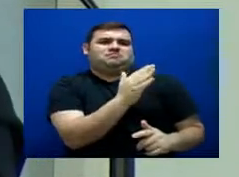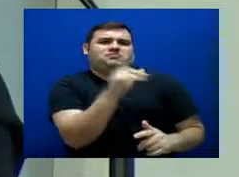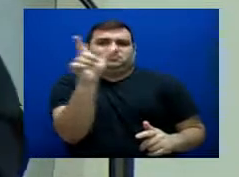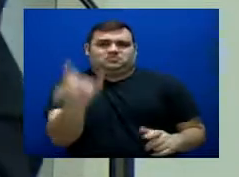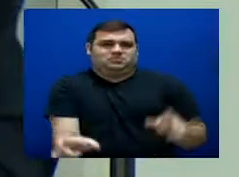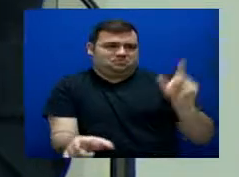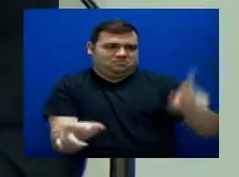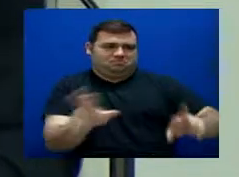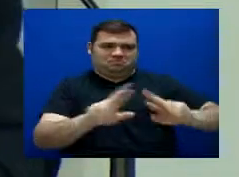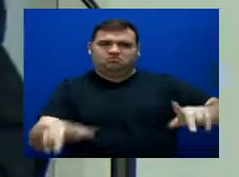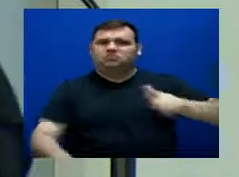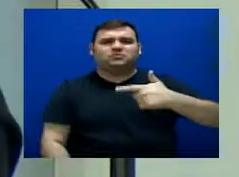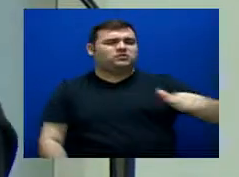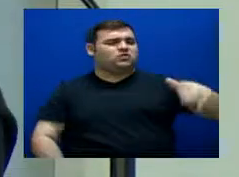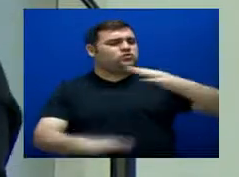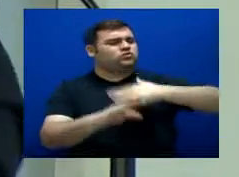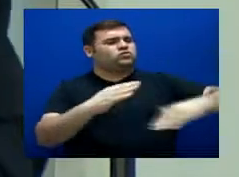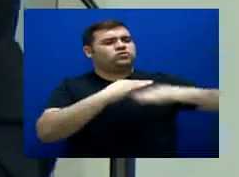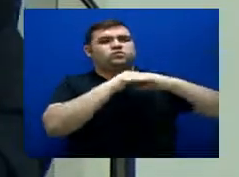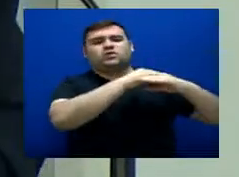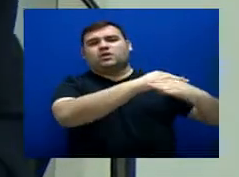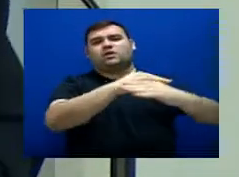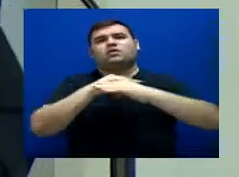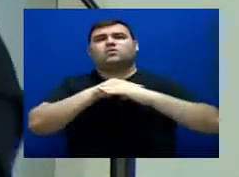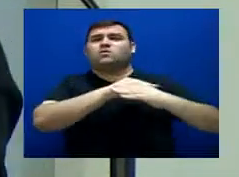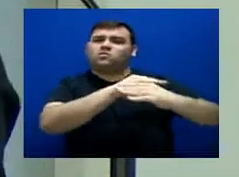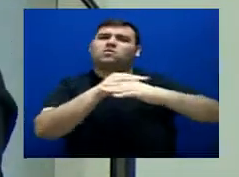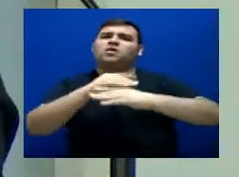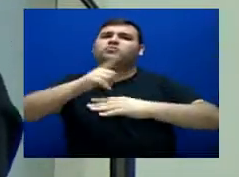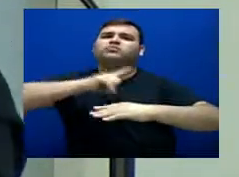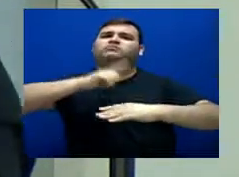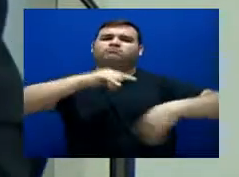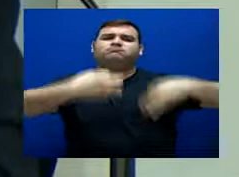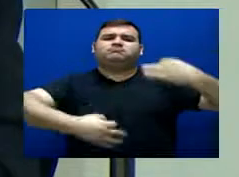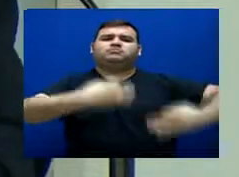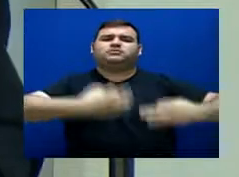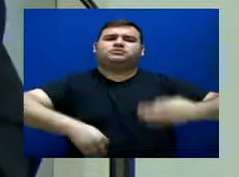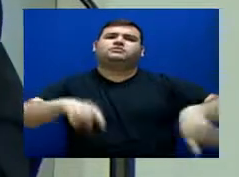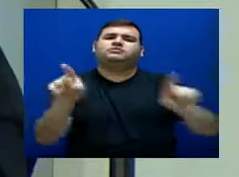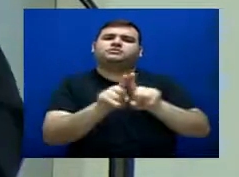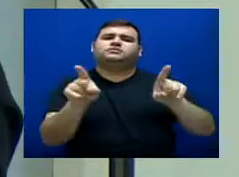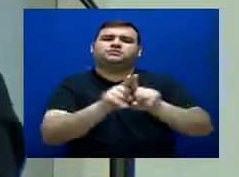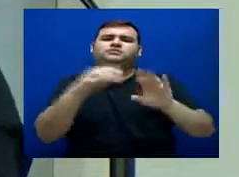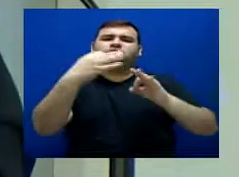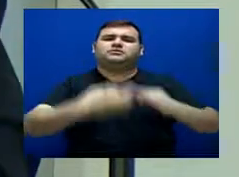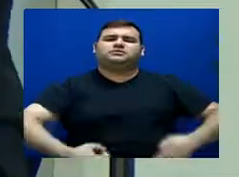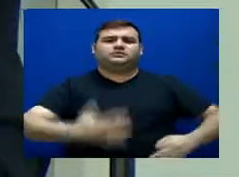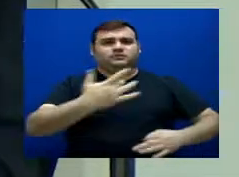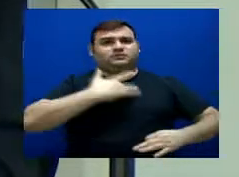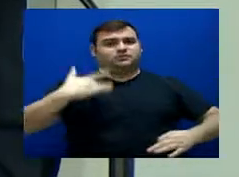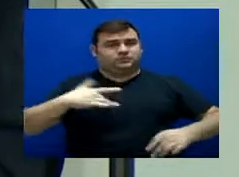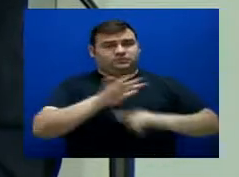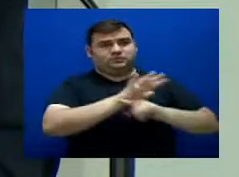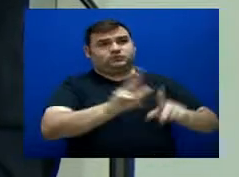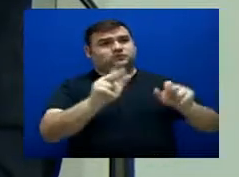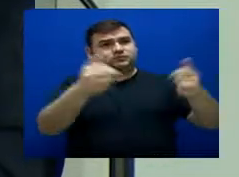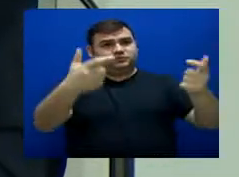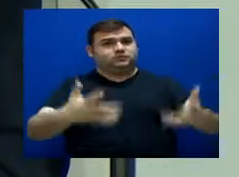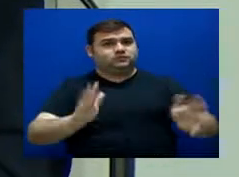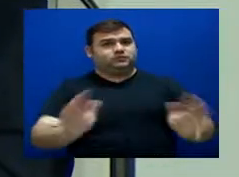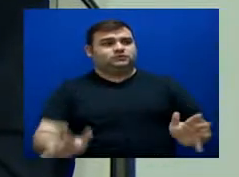um ser humano e outro. Eu declaro todos iguais perante a nossa justiça, com o direito à saúde, como já foi